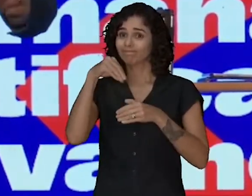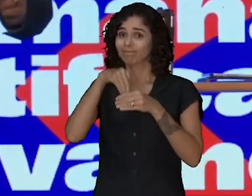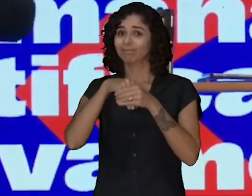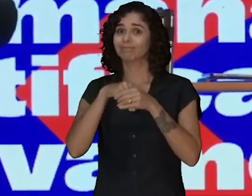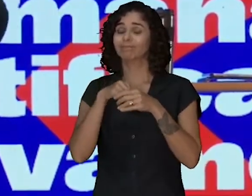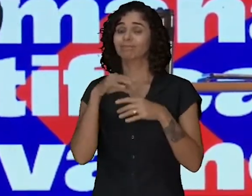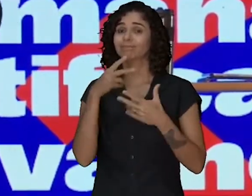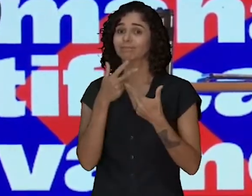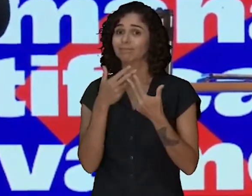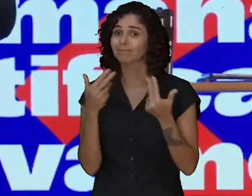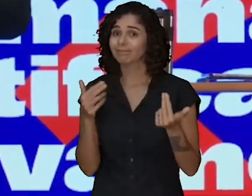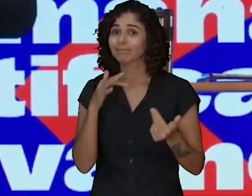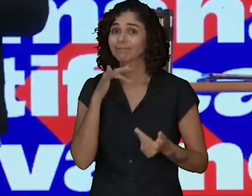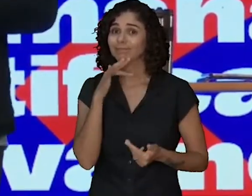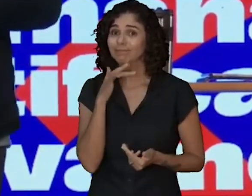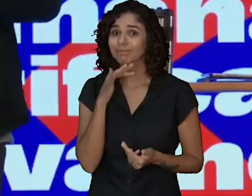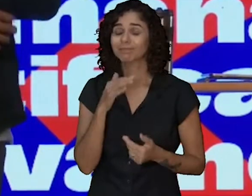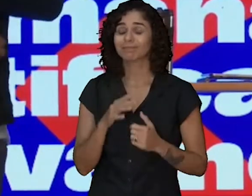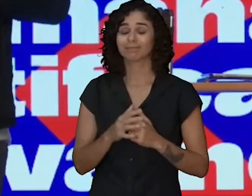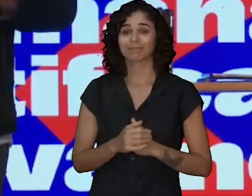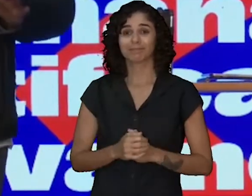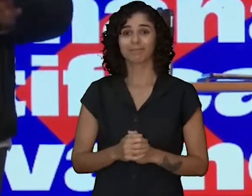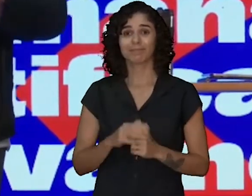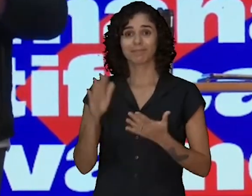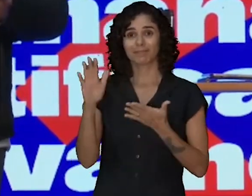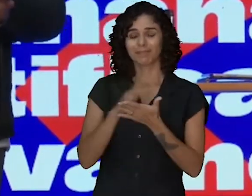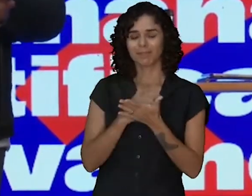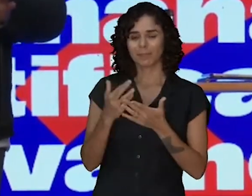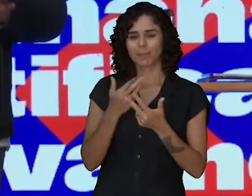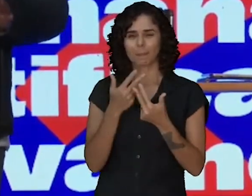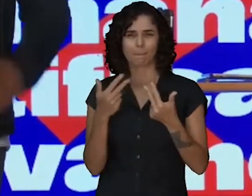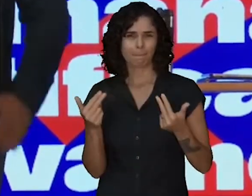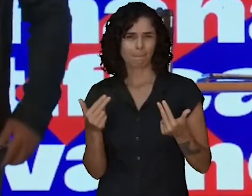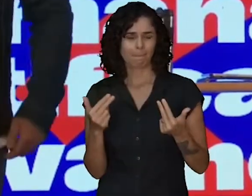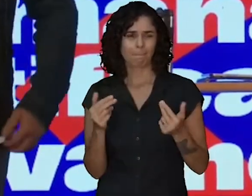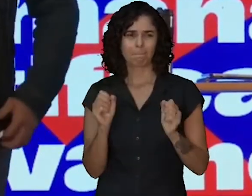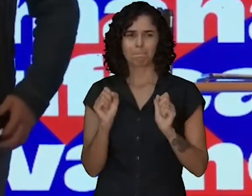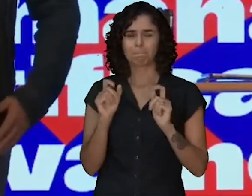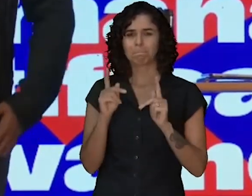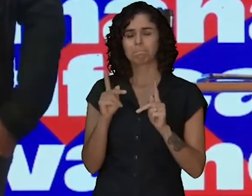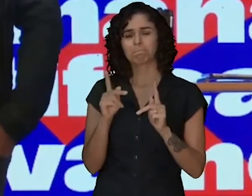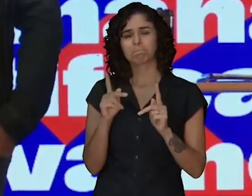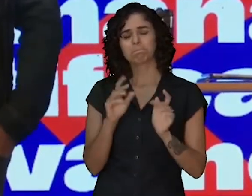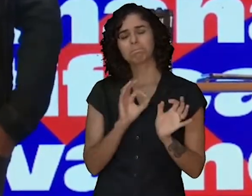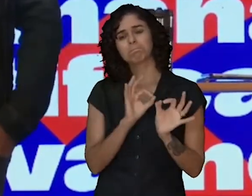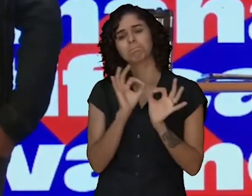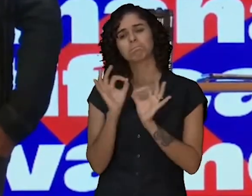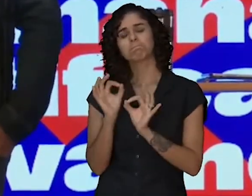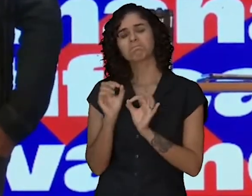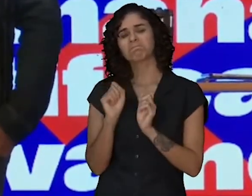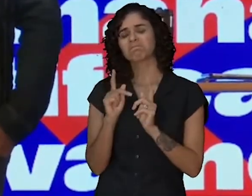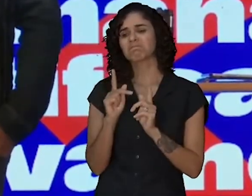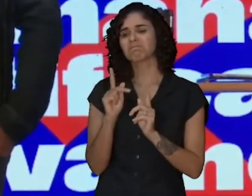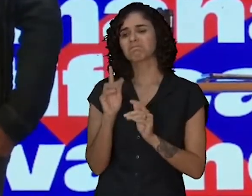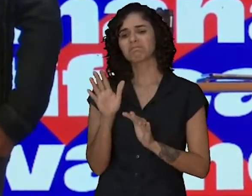E no começo, algumas coisas você passa. Mas daqui a pouco não choca mais você.